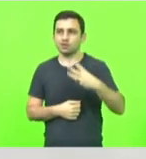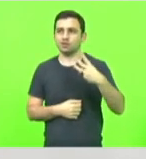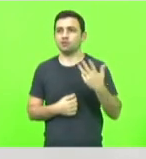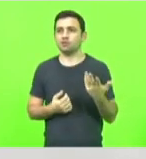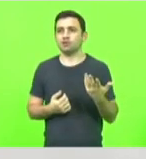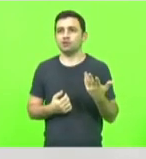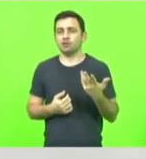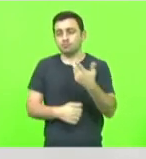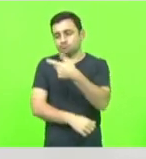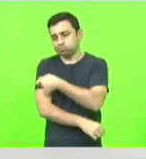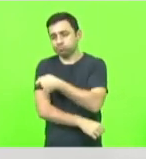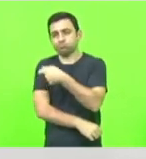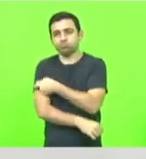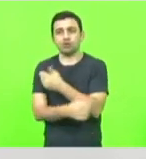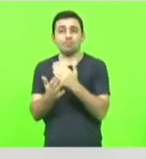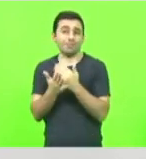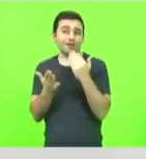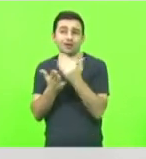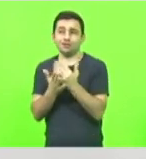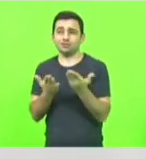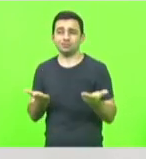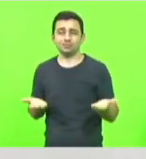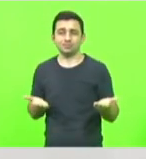uma quarta dose.